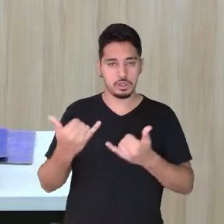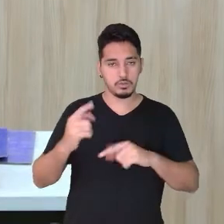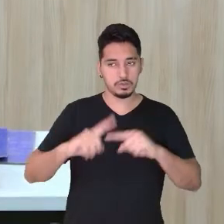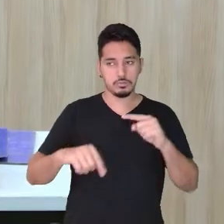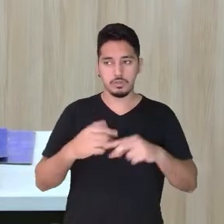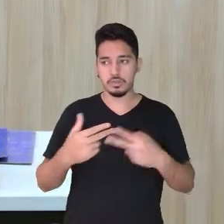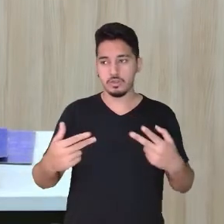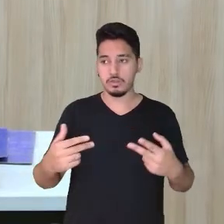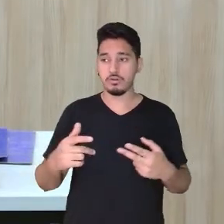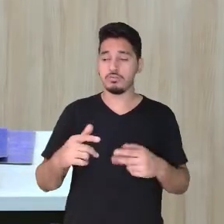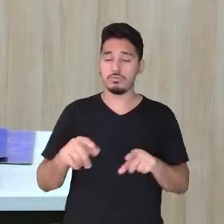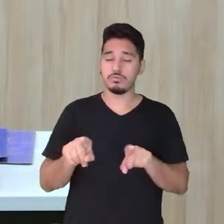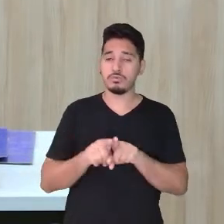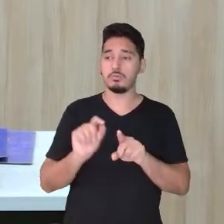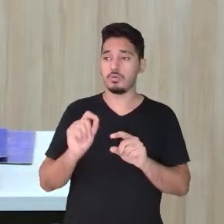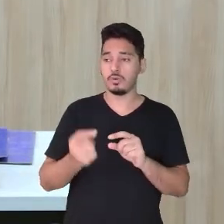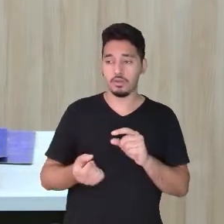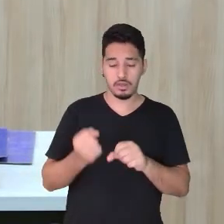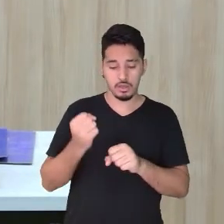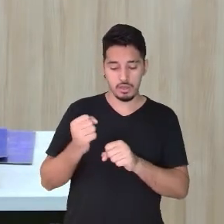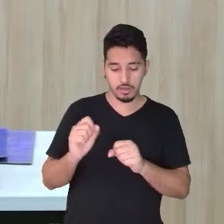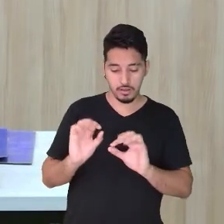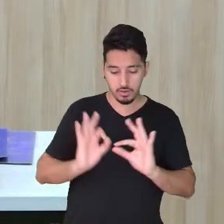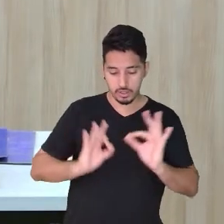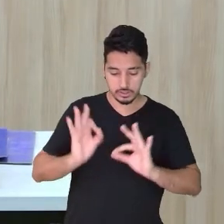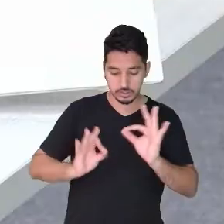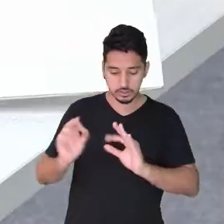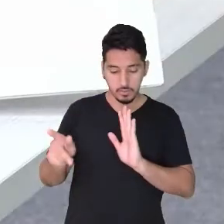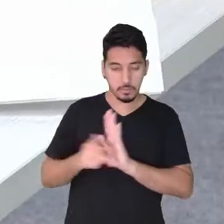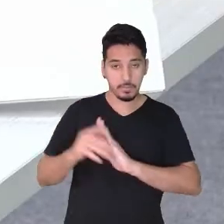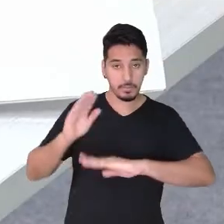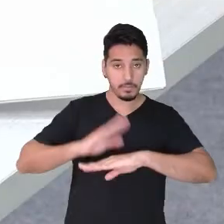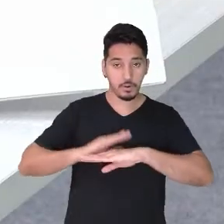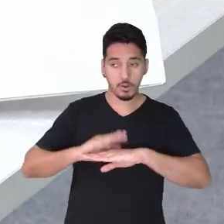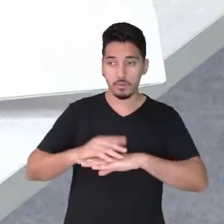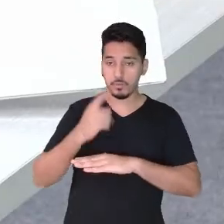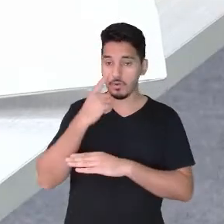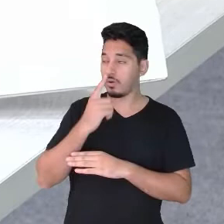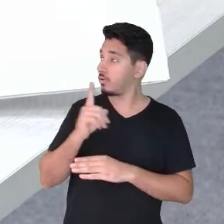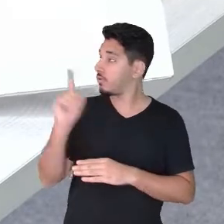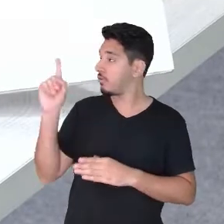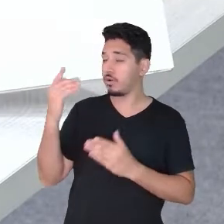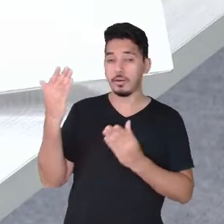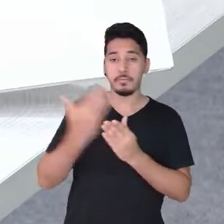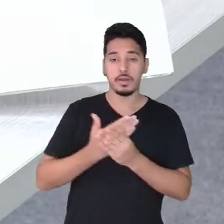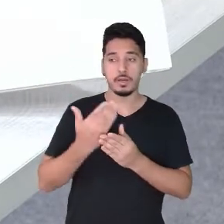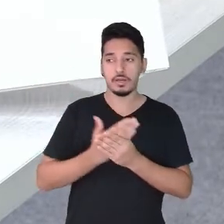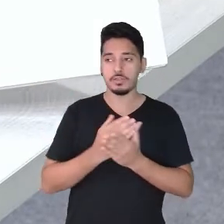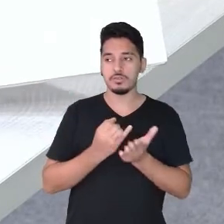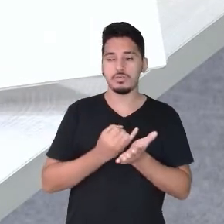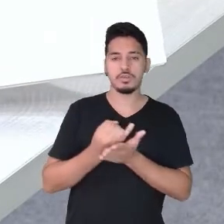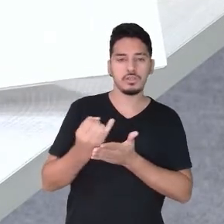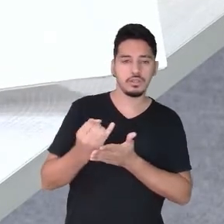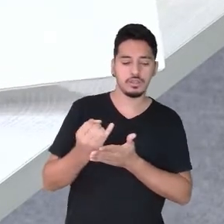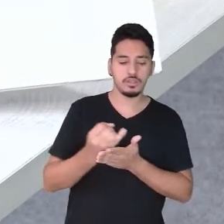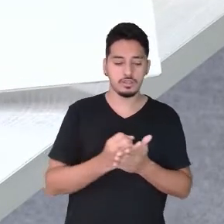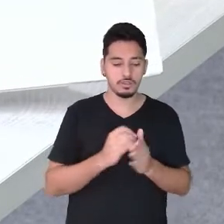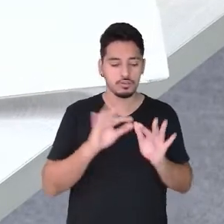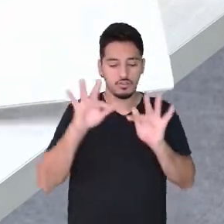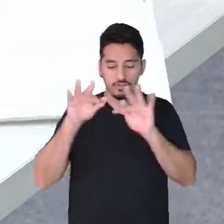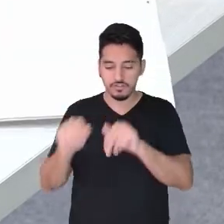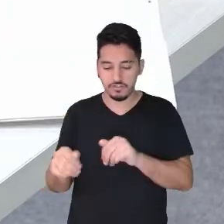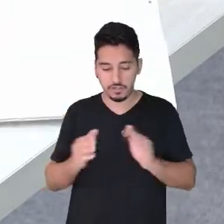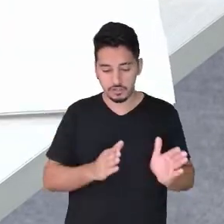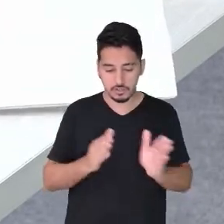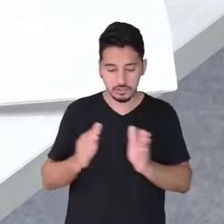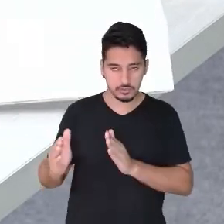material, também a construção dele, aqui com essa pasta. Então, início da história, fim da